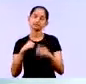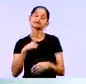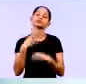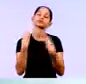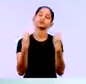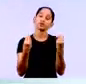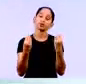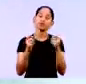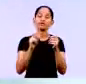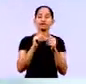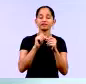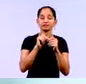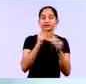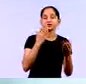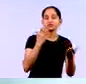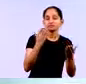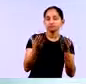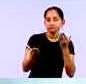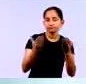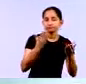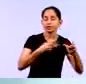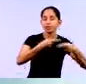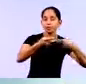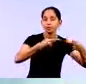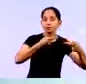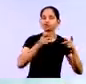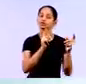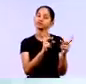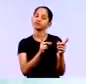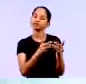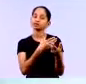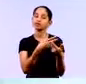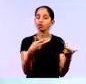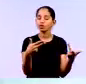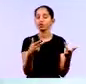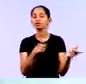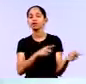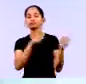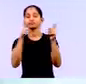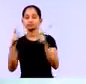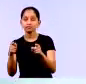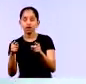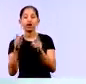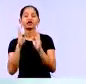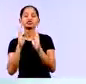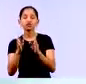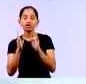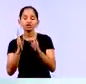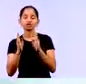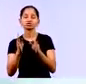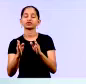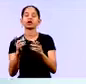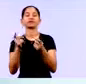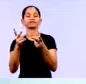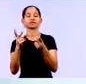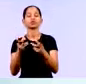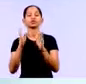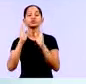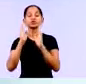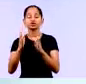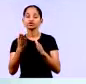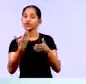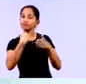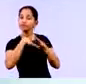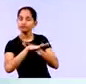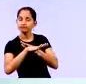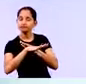vamos equalizar esse planejamento de vendas com os estoques que nós temos, que nós desejamos e o que já